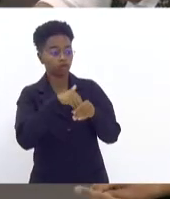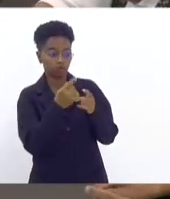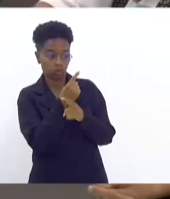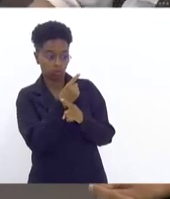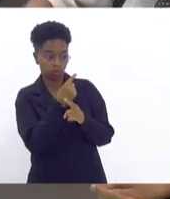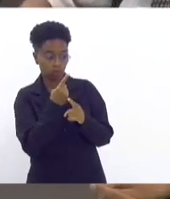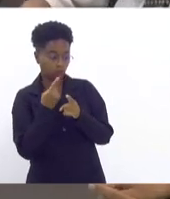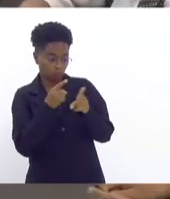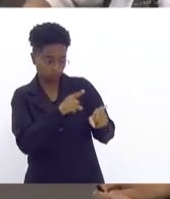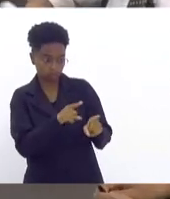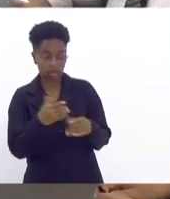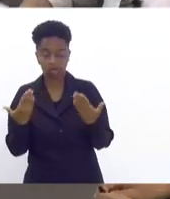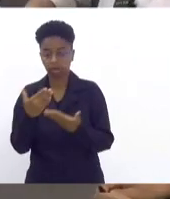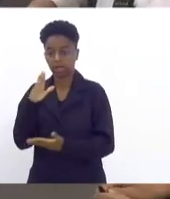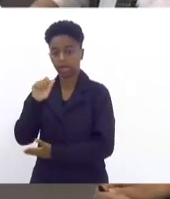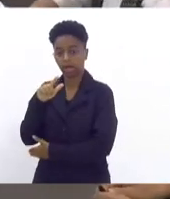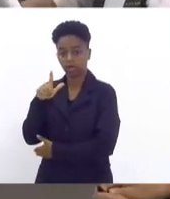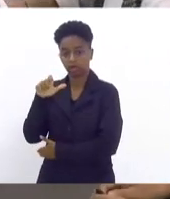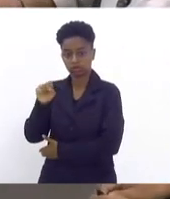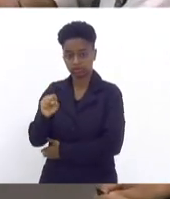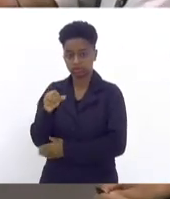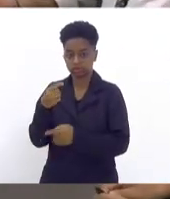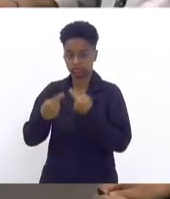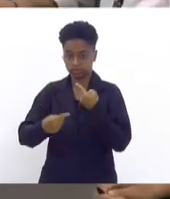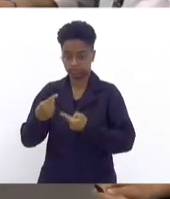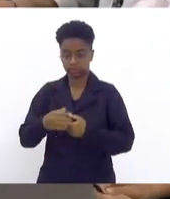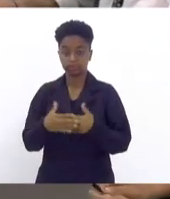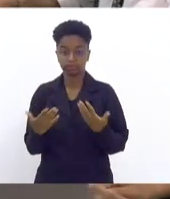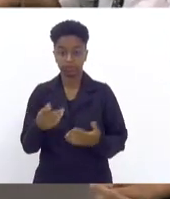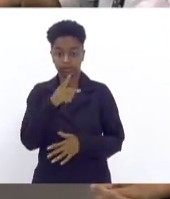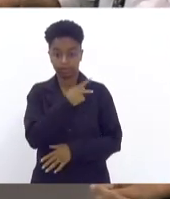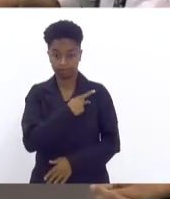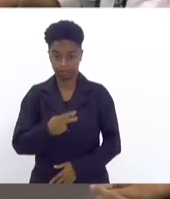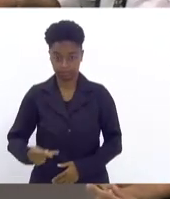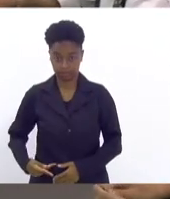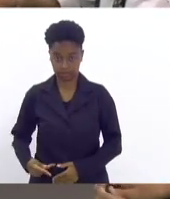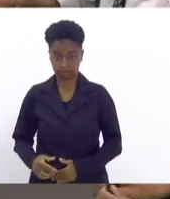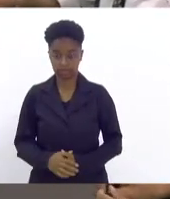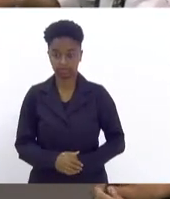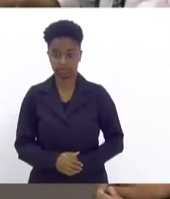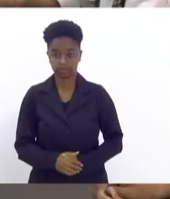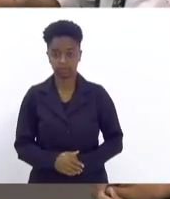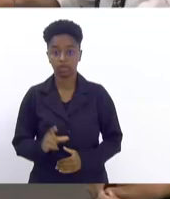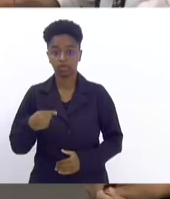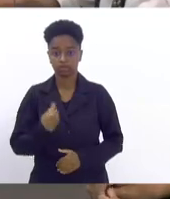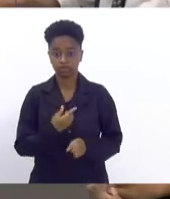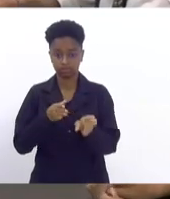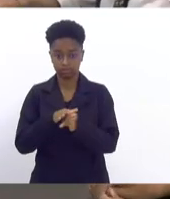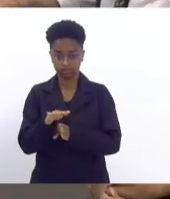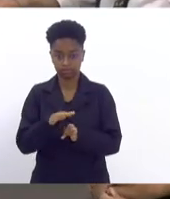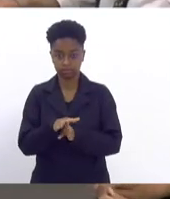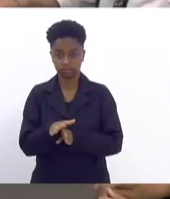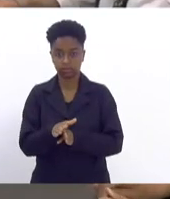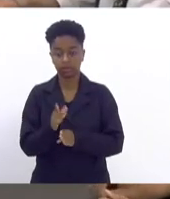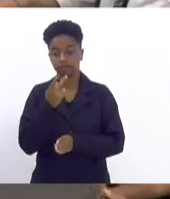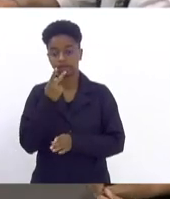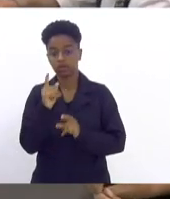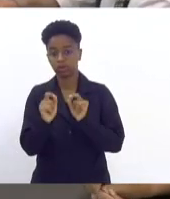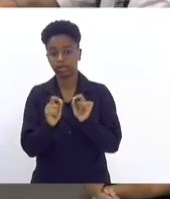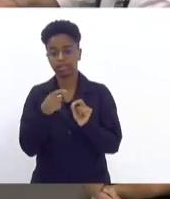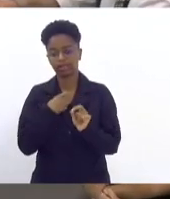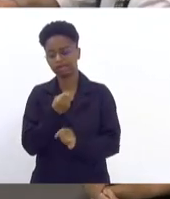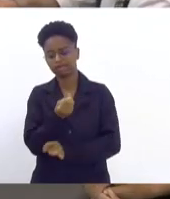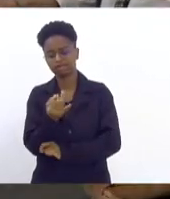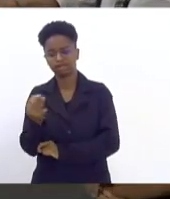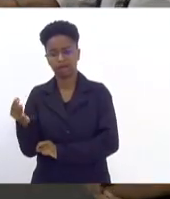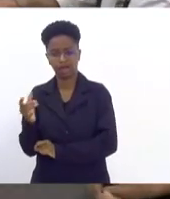deputado Carlos Mink para discutir. Senhor presidente, a nossa assessoria viu o seguinte, vários